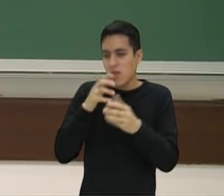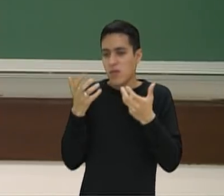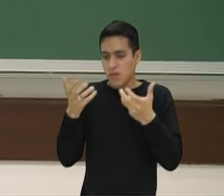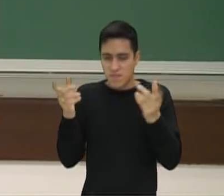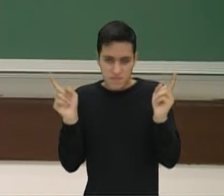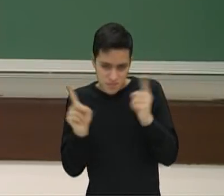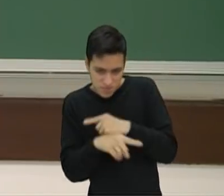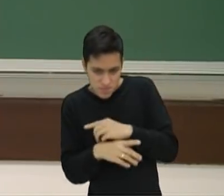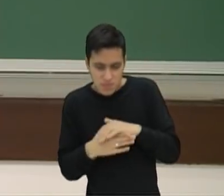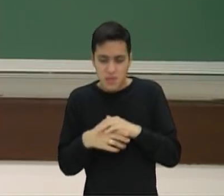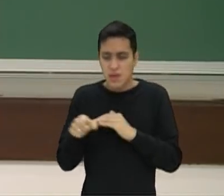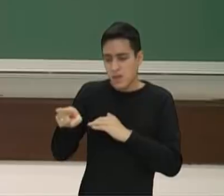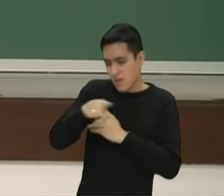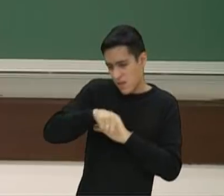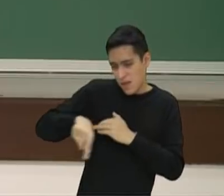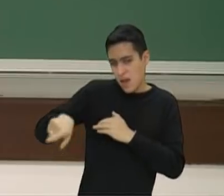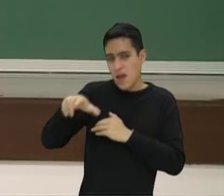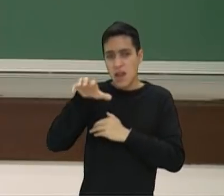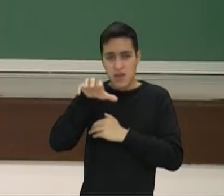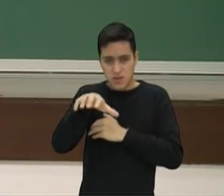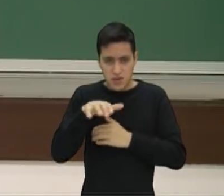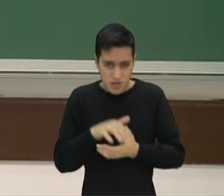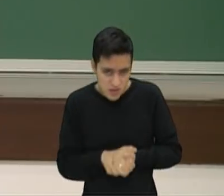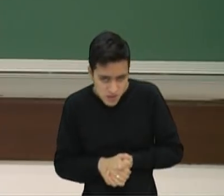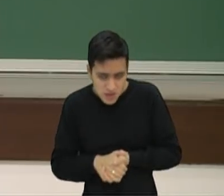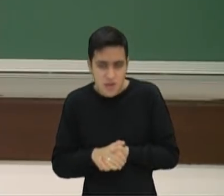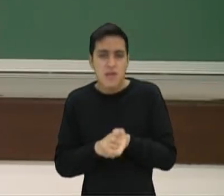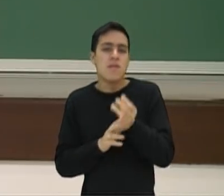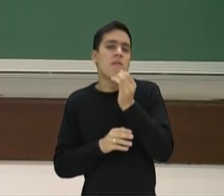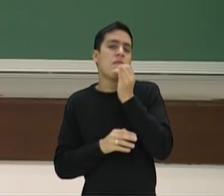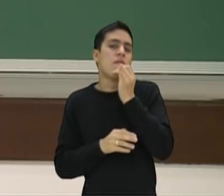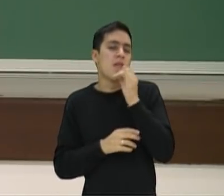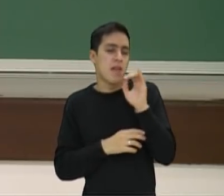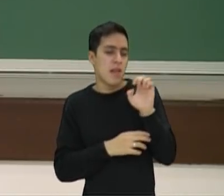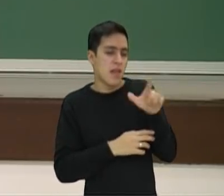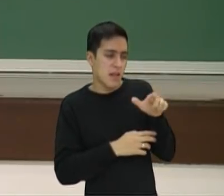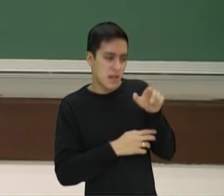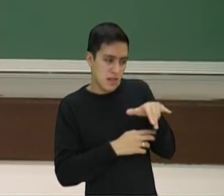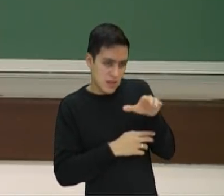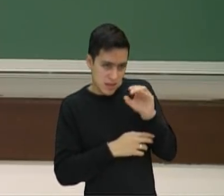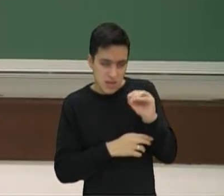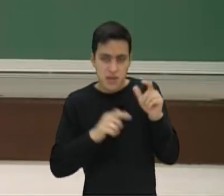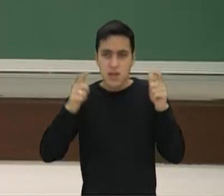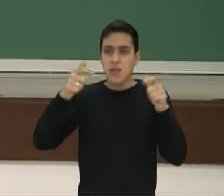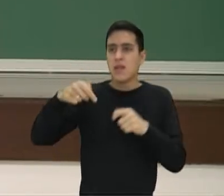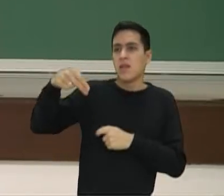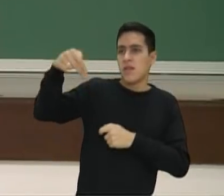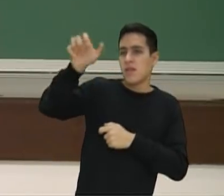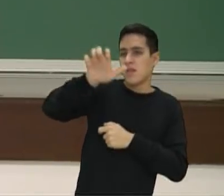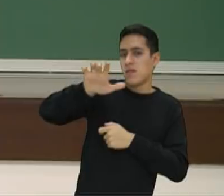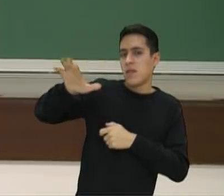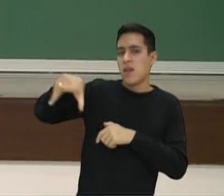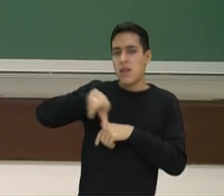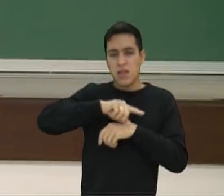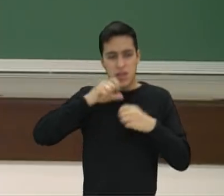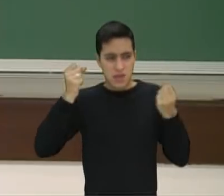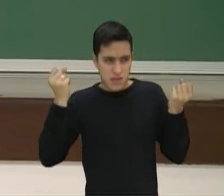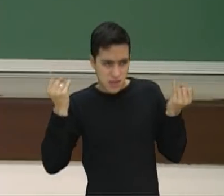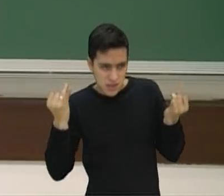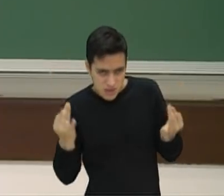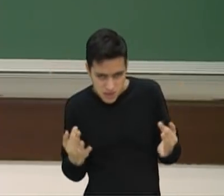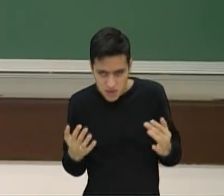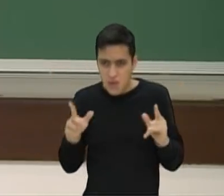seca naquela determinada região. Como exemplo lá do El Ninho, região Nordeste, o que eu falei para vocês?